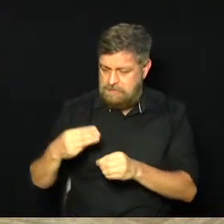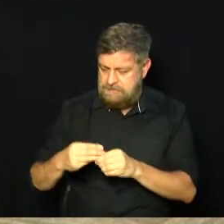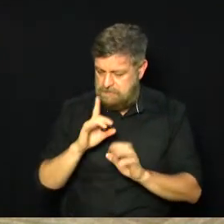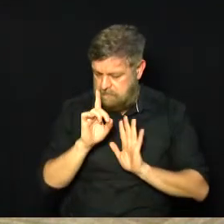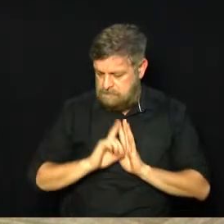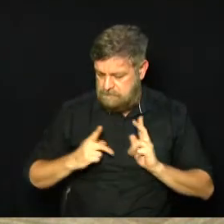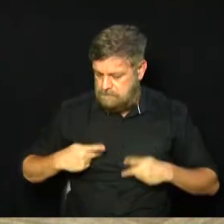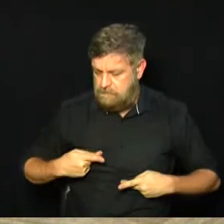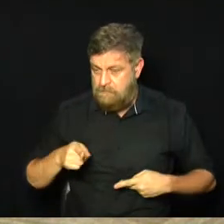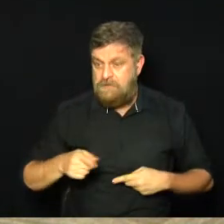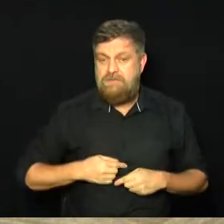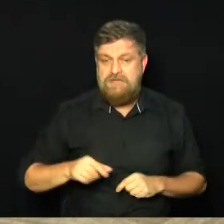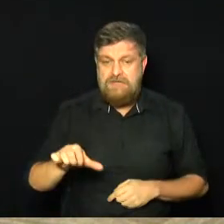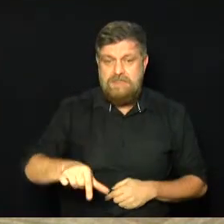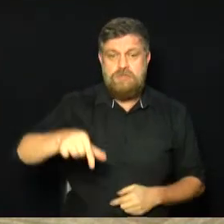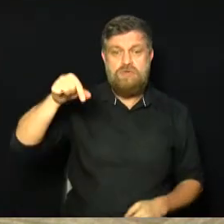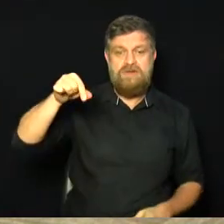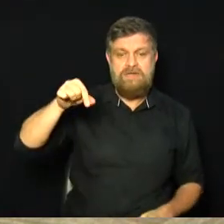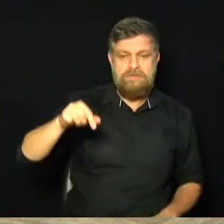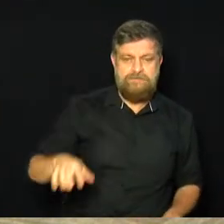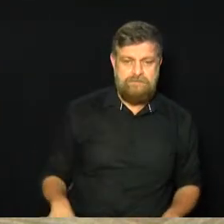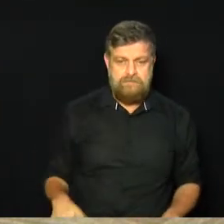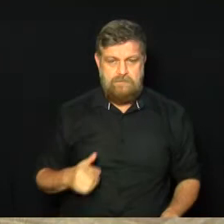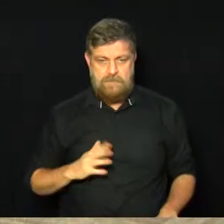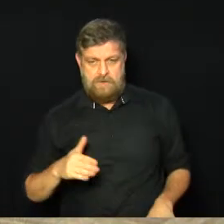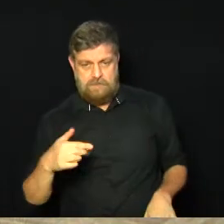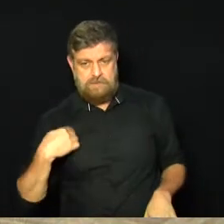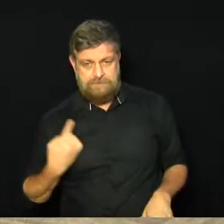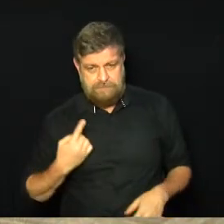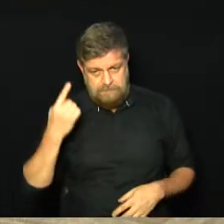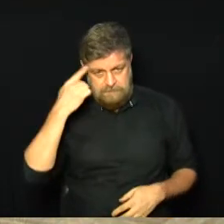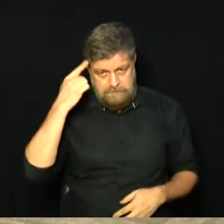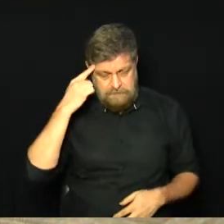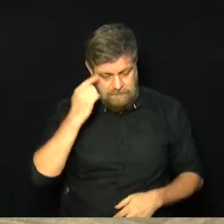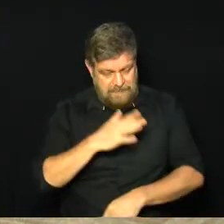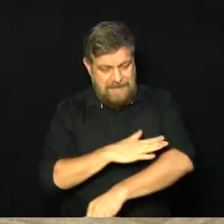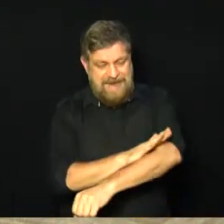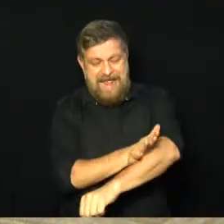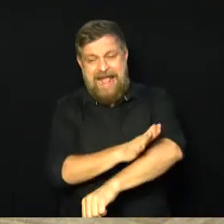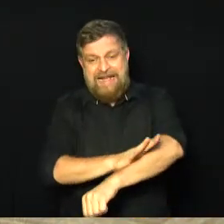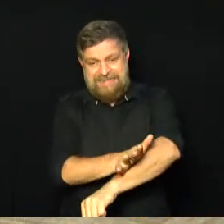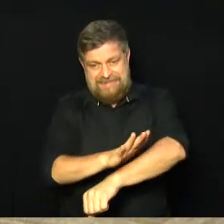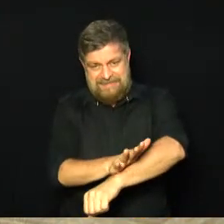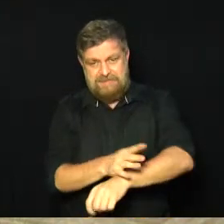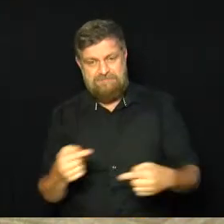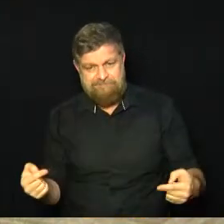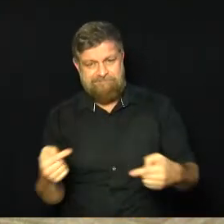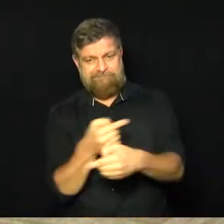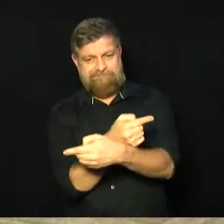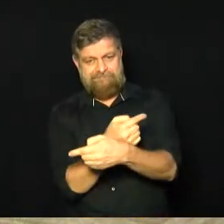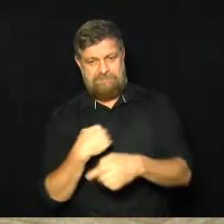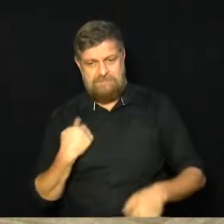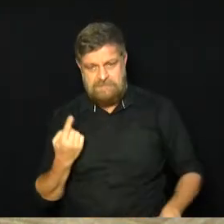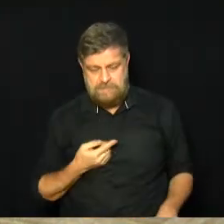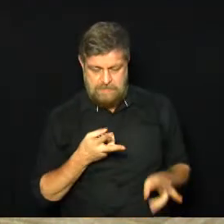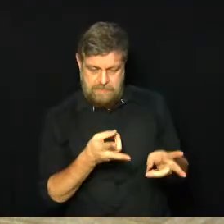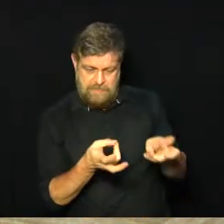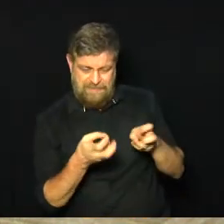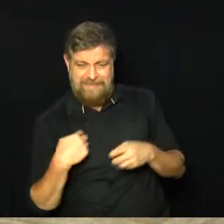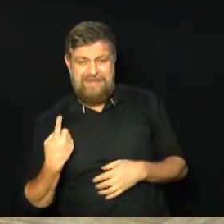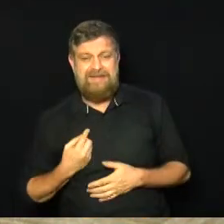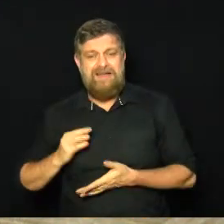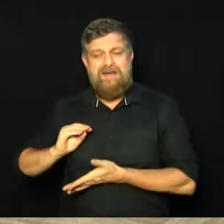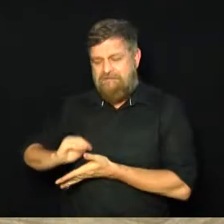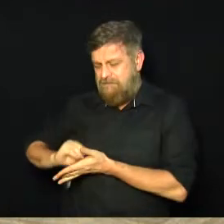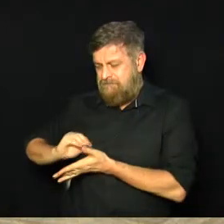destacaria? Eu acho que quando a gente fala do combate e enfrentamento ao racismo, né, a gente consegue observar que a gente está muito longe, né? A gente